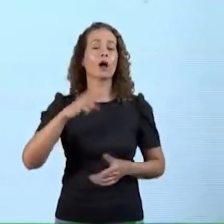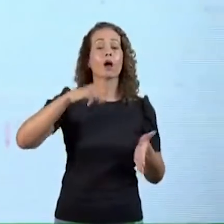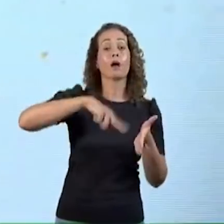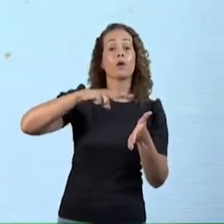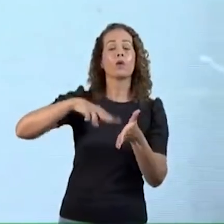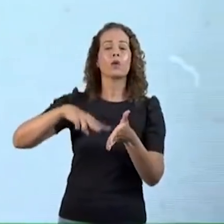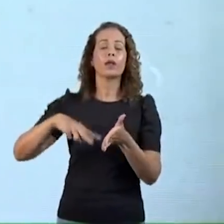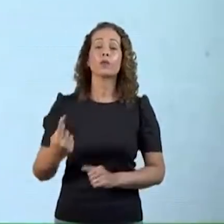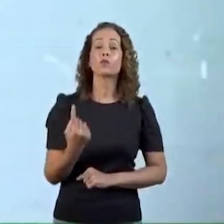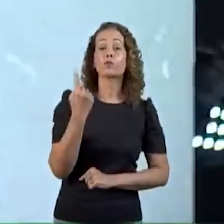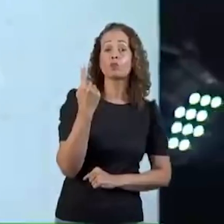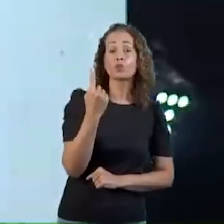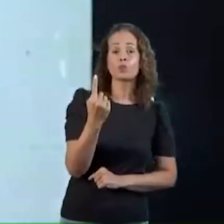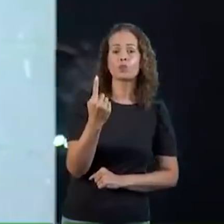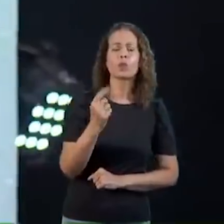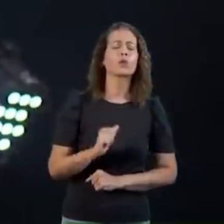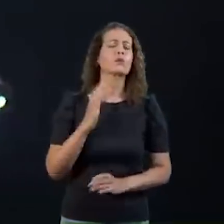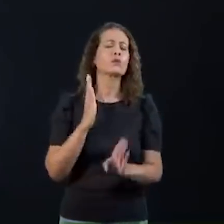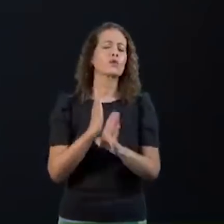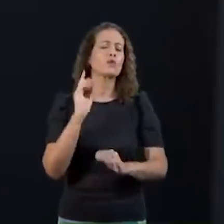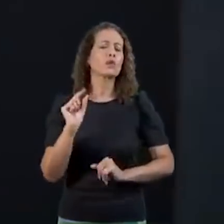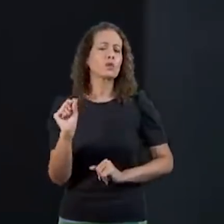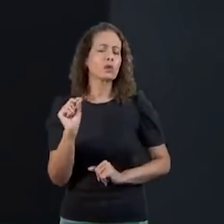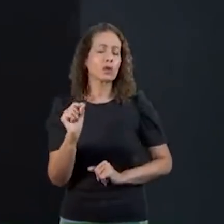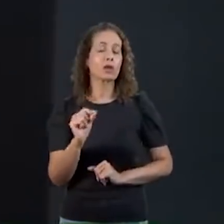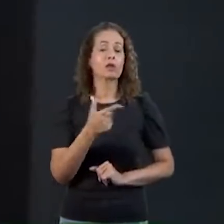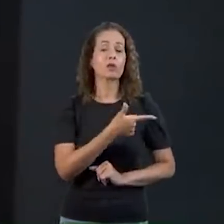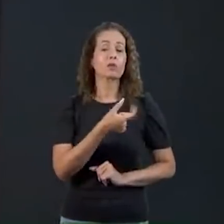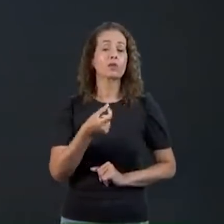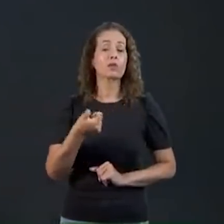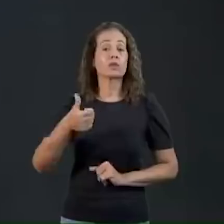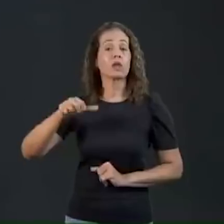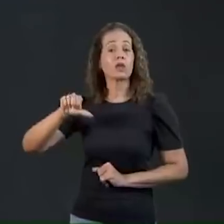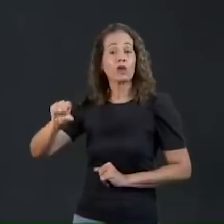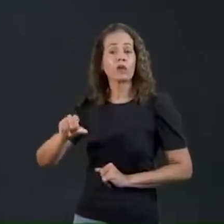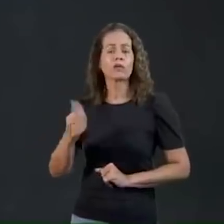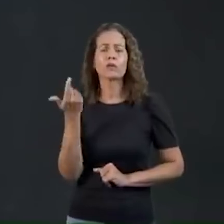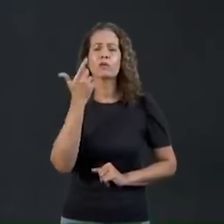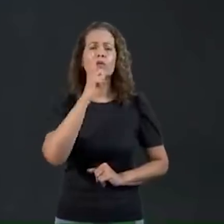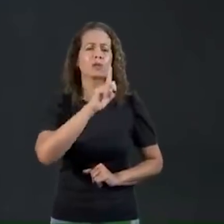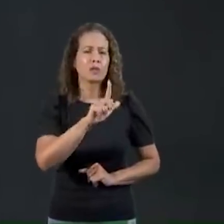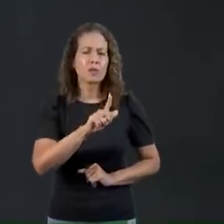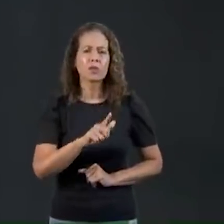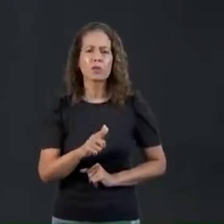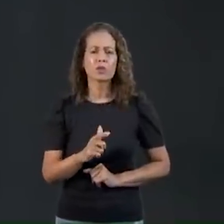livro. Sabe o que eu descobri no final de 2019? Nós não conseguimos cumprir nem esse um.